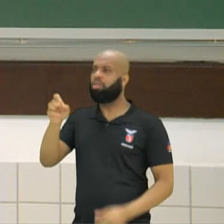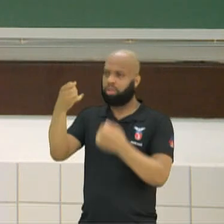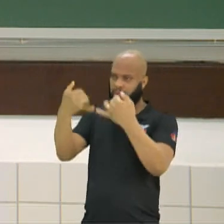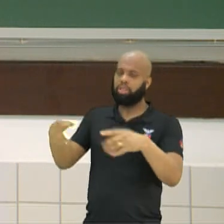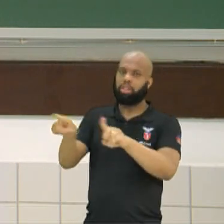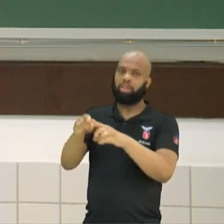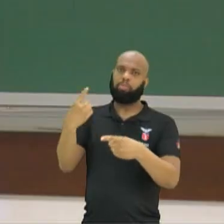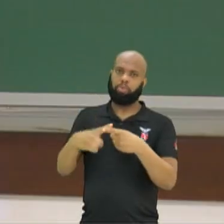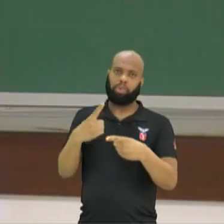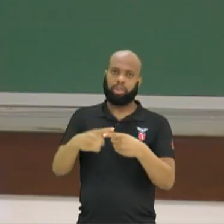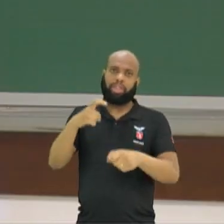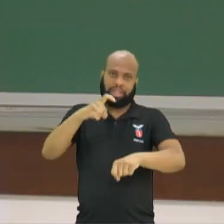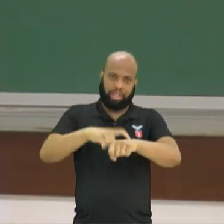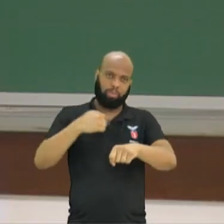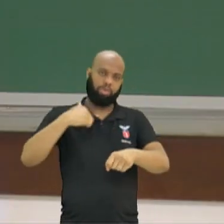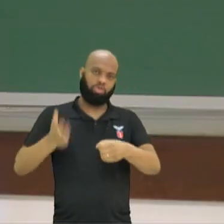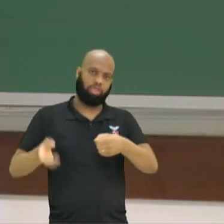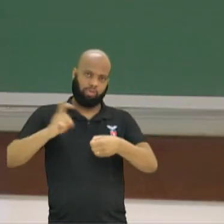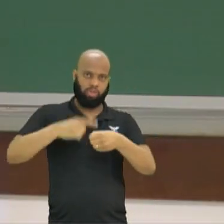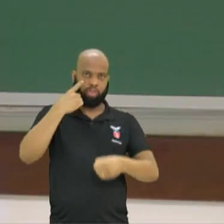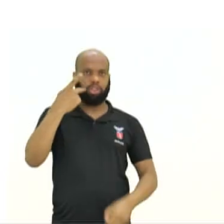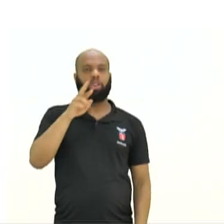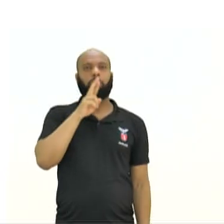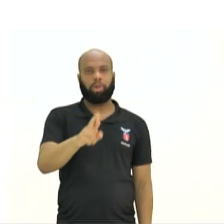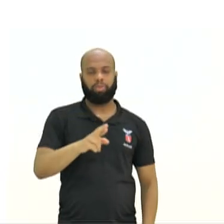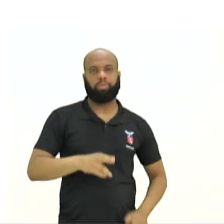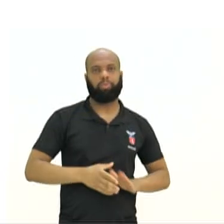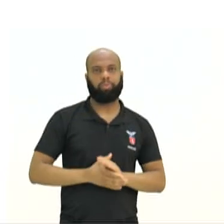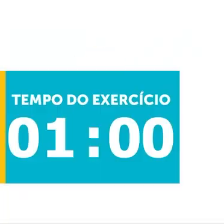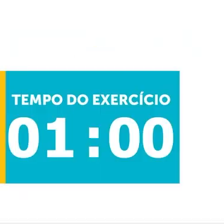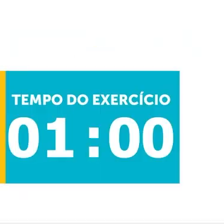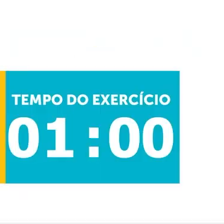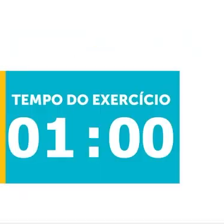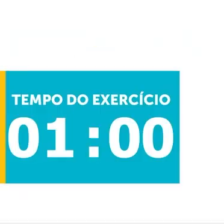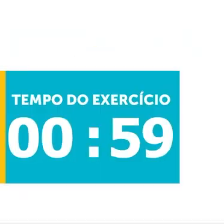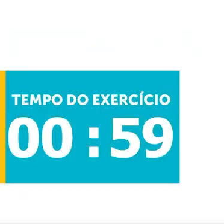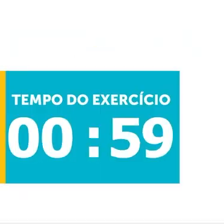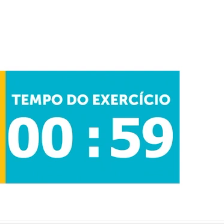coisa, beleza? Pessoal, nós já voltamos, tempo para vocês.